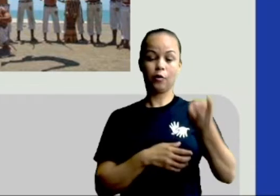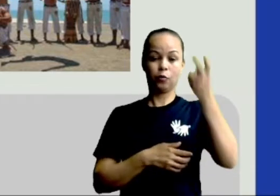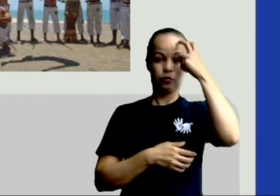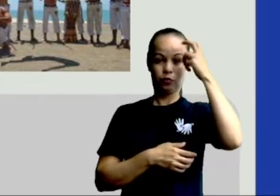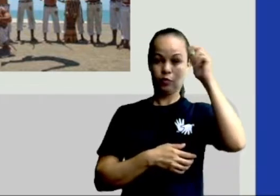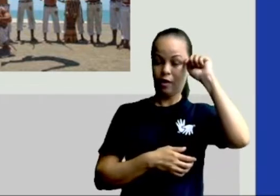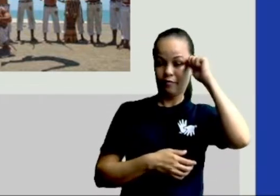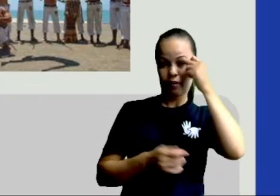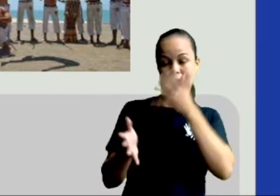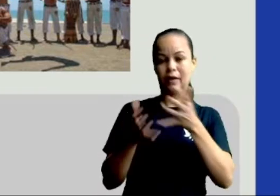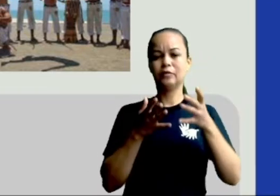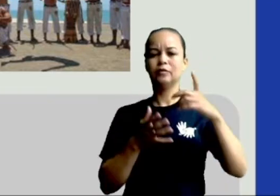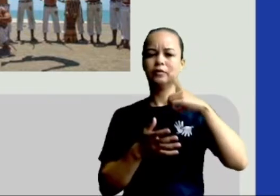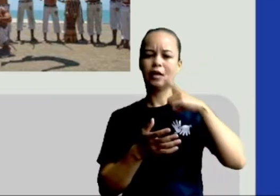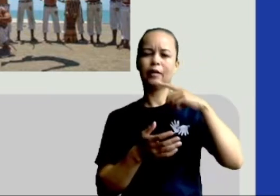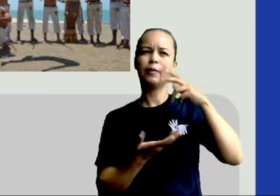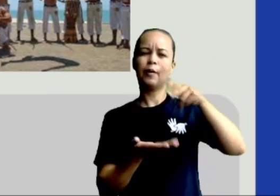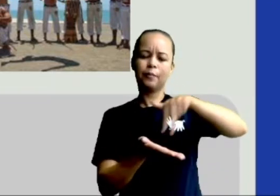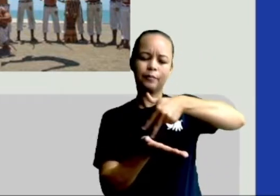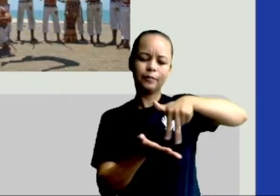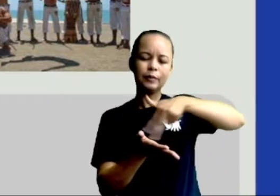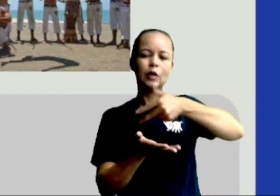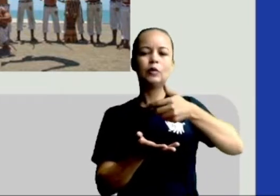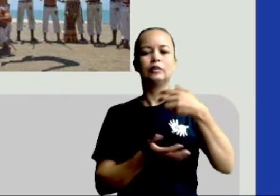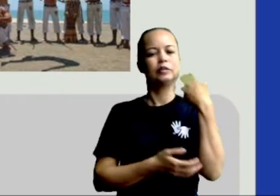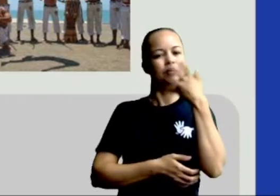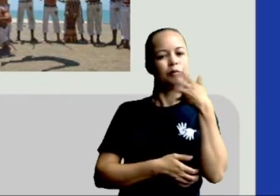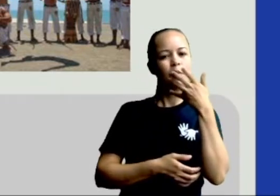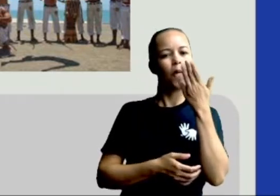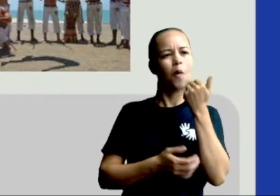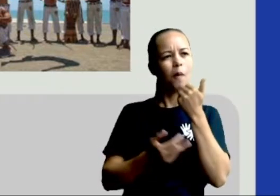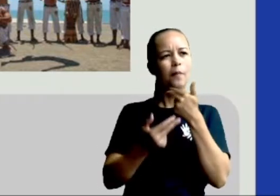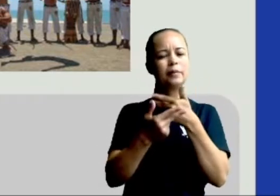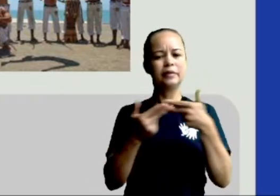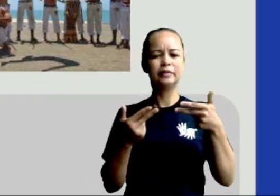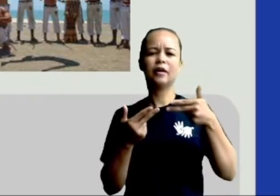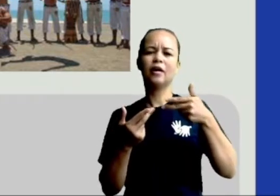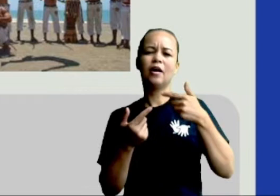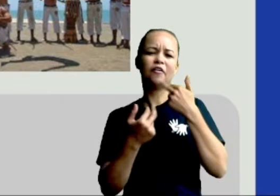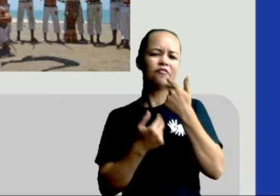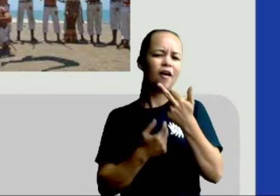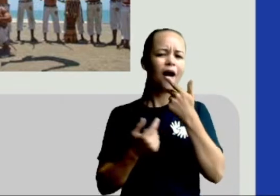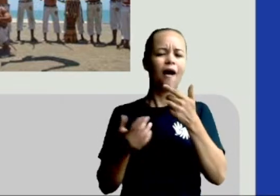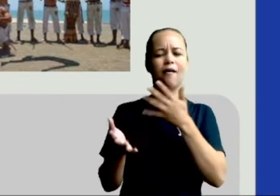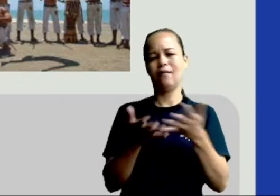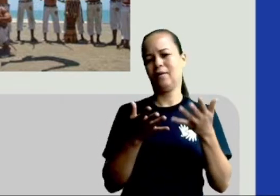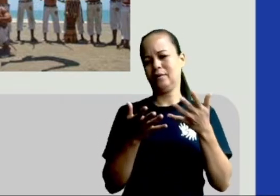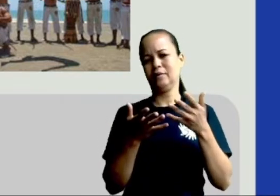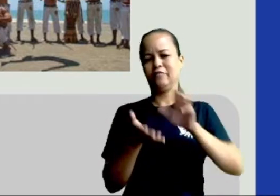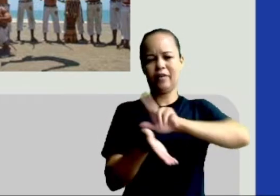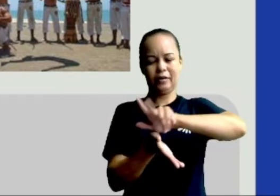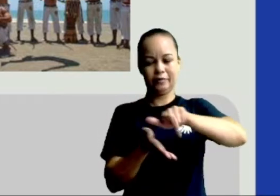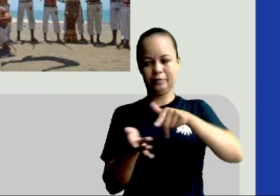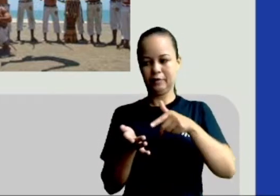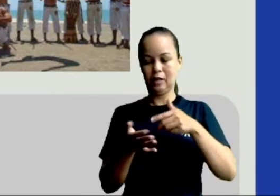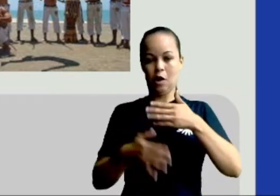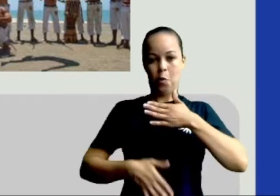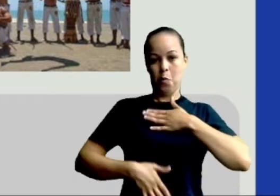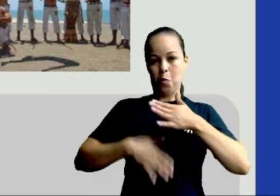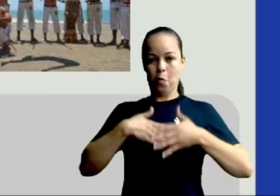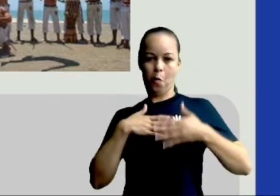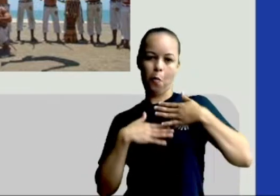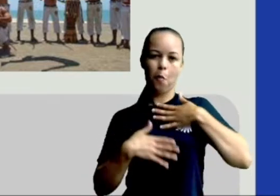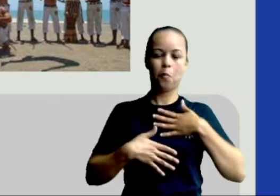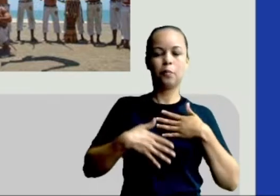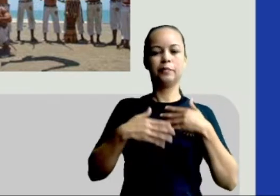meio de músicas, comidas, linguajar, religião e etc. Trabalhar expressão corporal, conversar